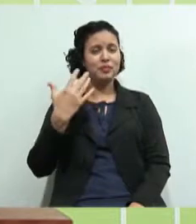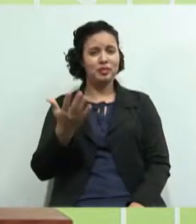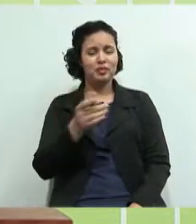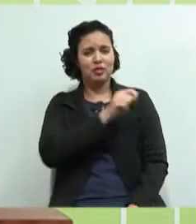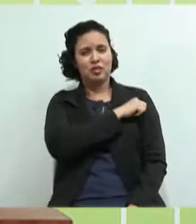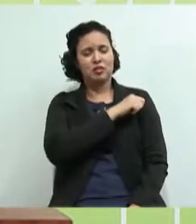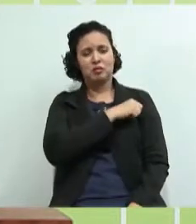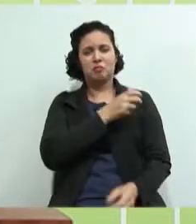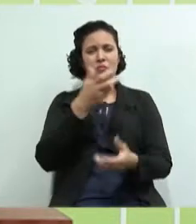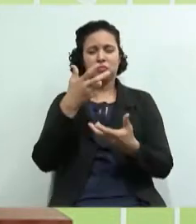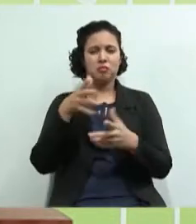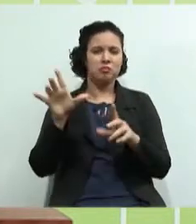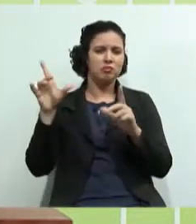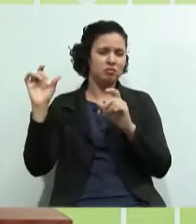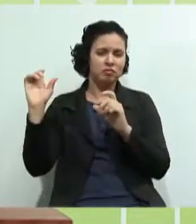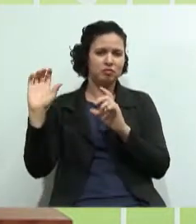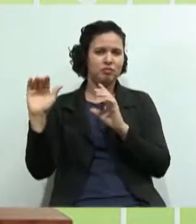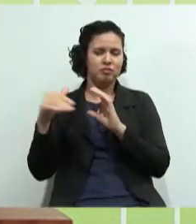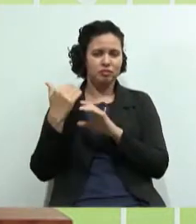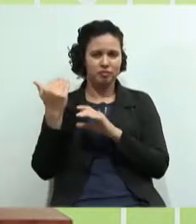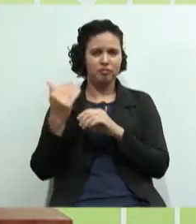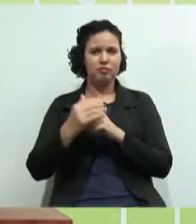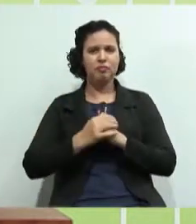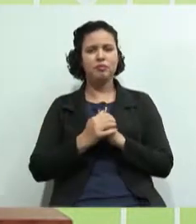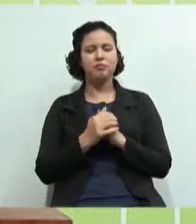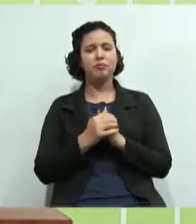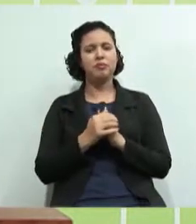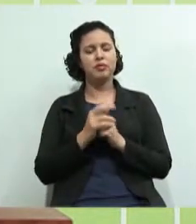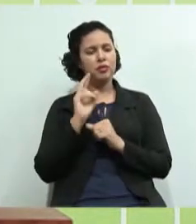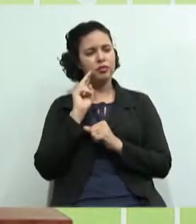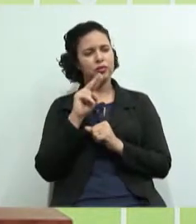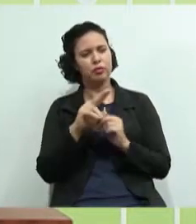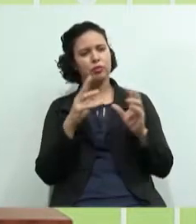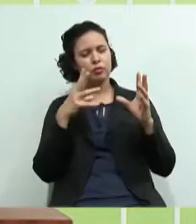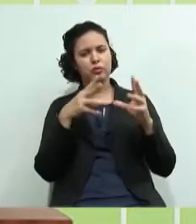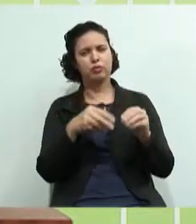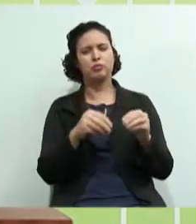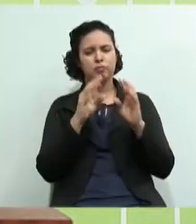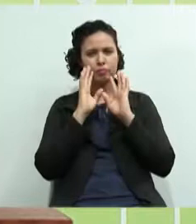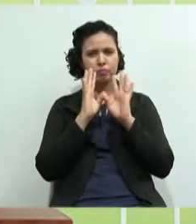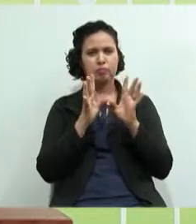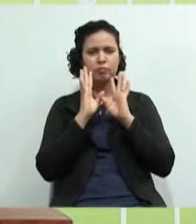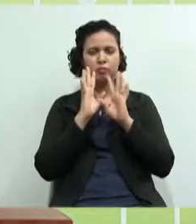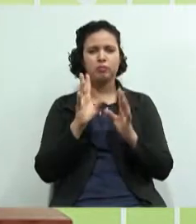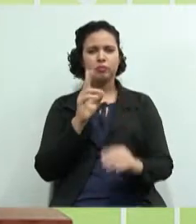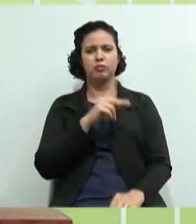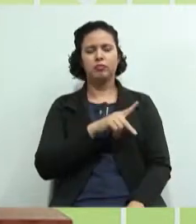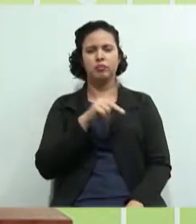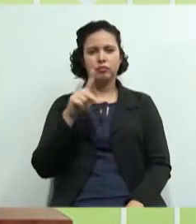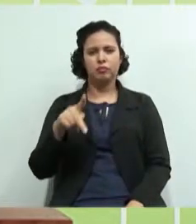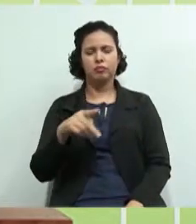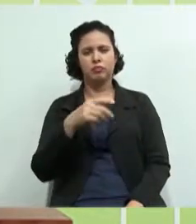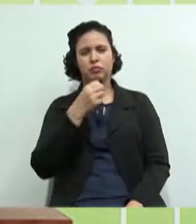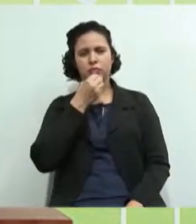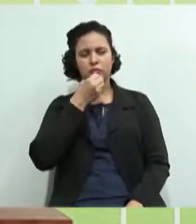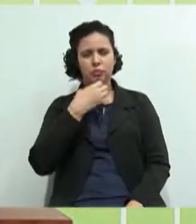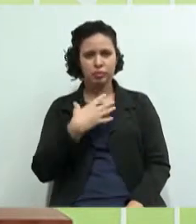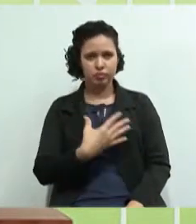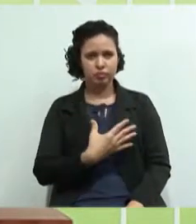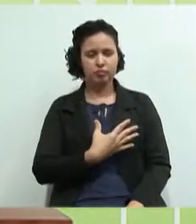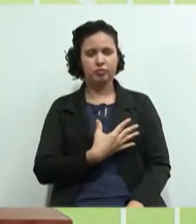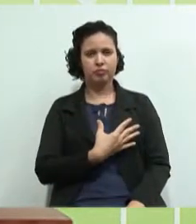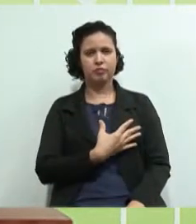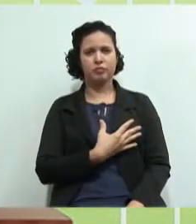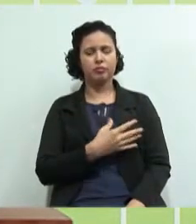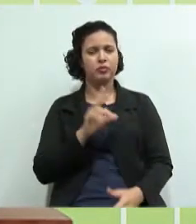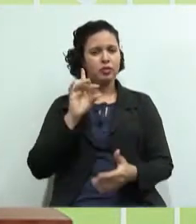quis aparecer na foto, não tem problema, mas eu vi todo mundo muito ligado, os professores aí estão de parabéns com as suas turmas, não é